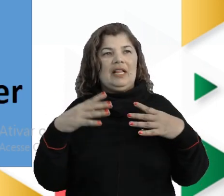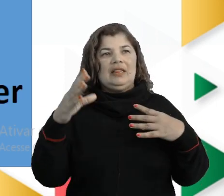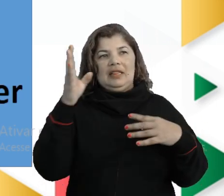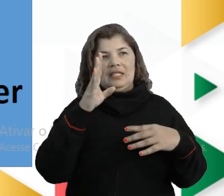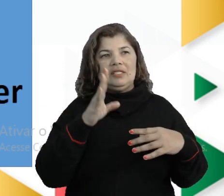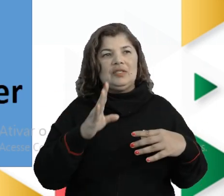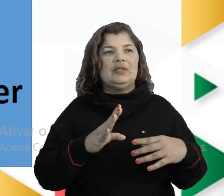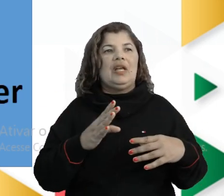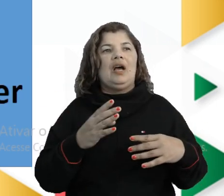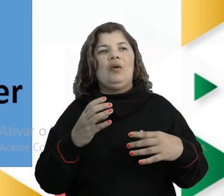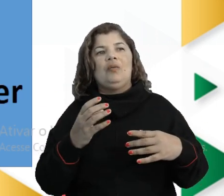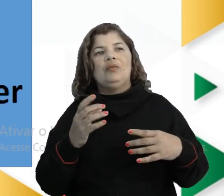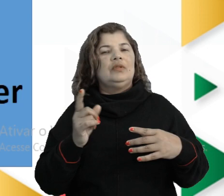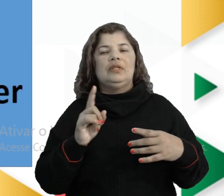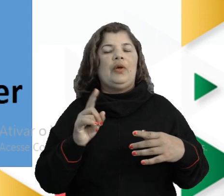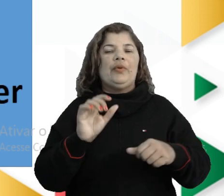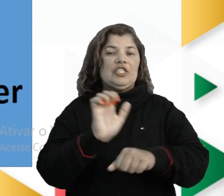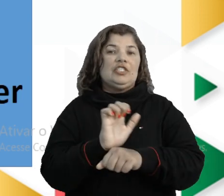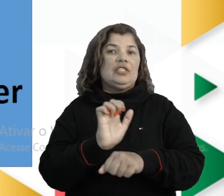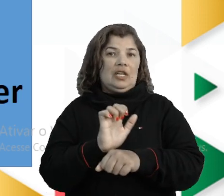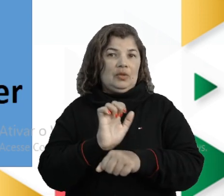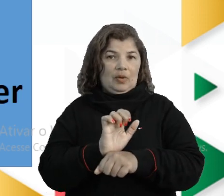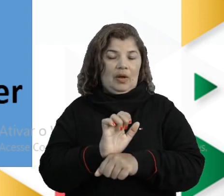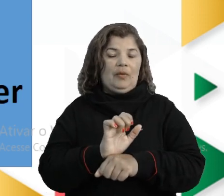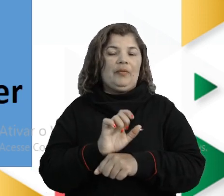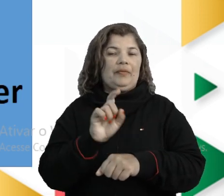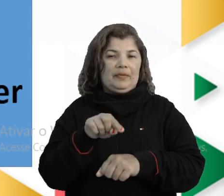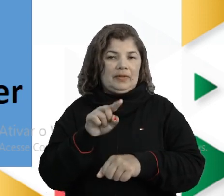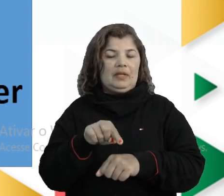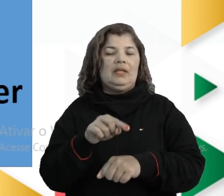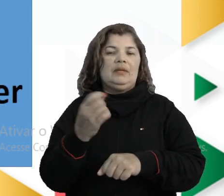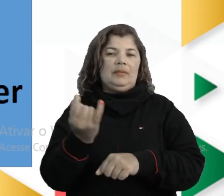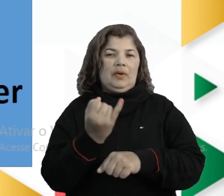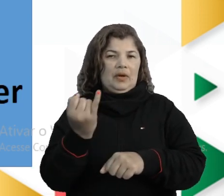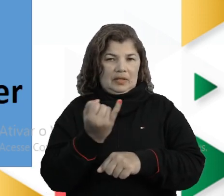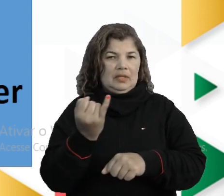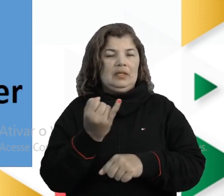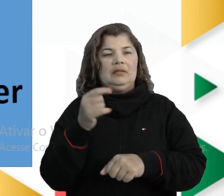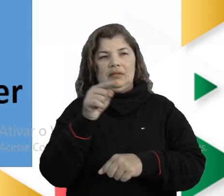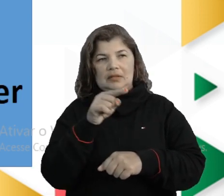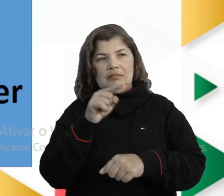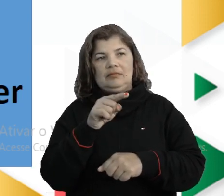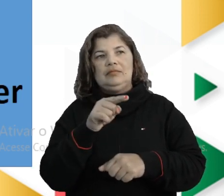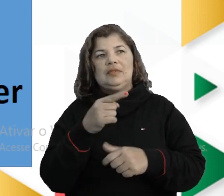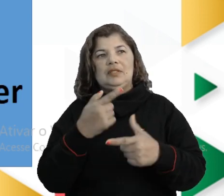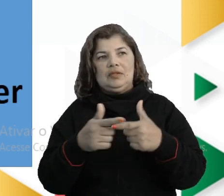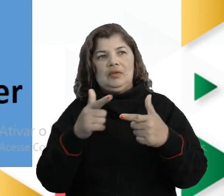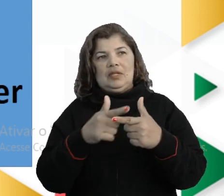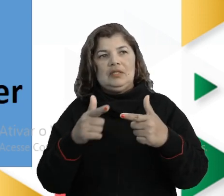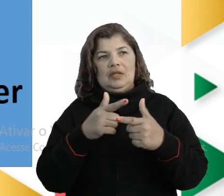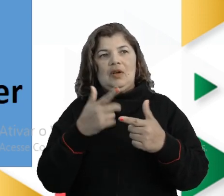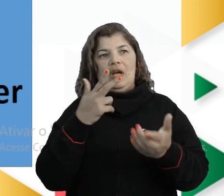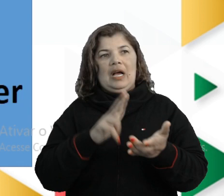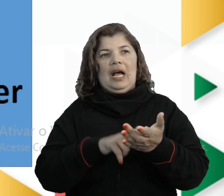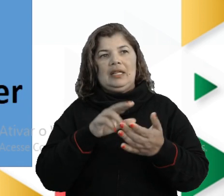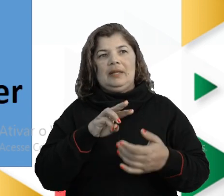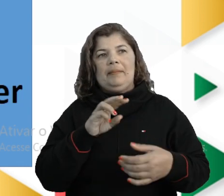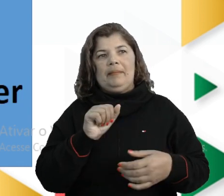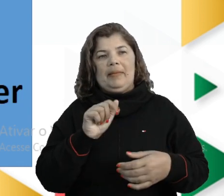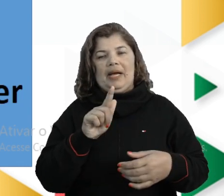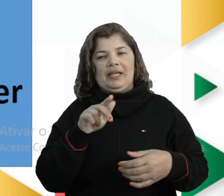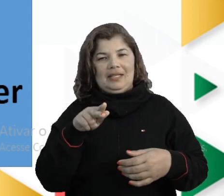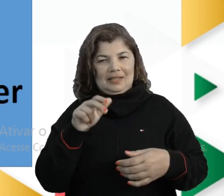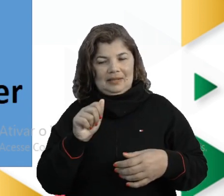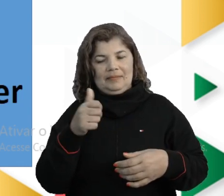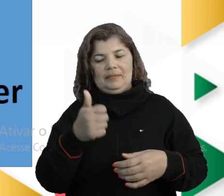aliás, estadual, que é relevante a essa situação da Carta Magna Pernambucana da